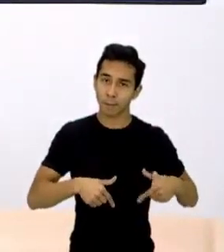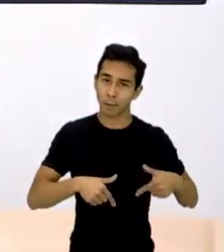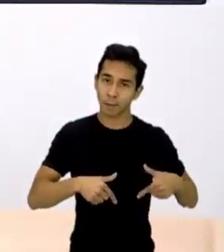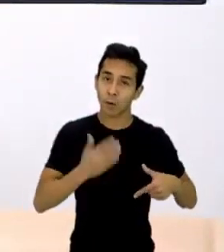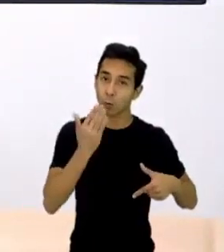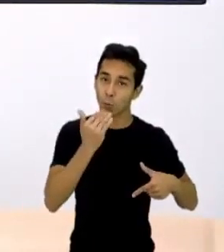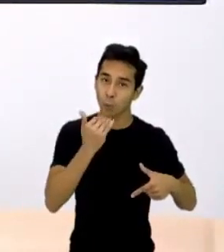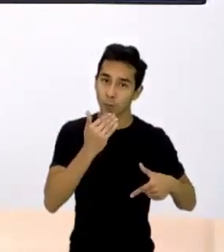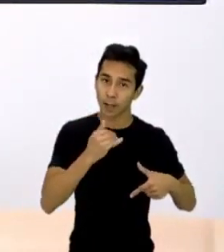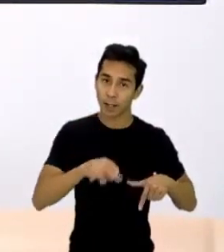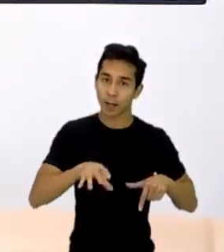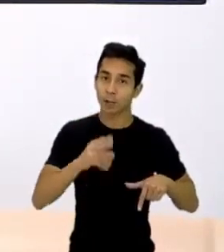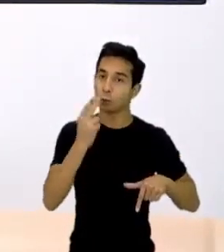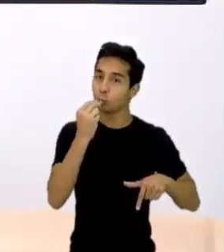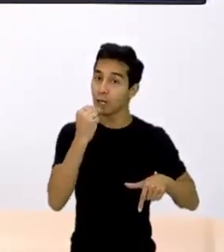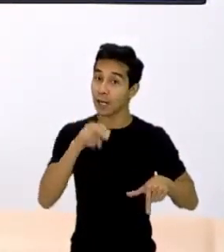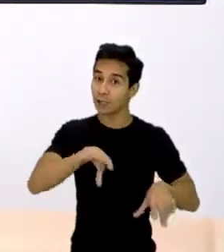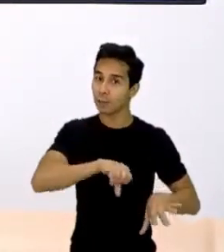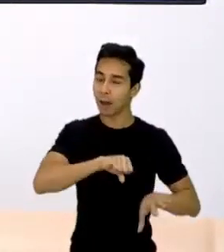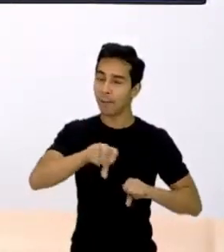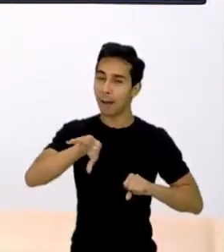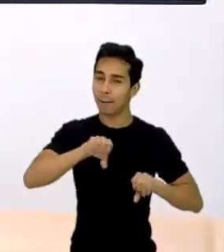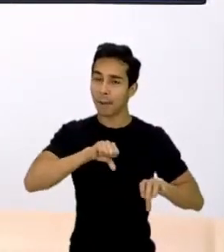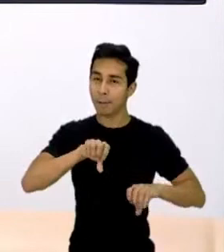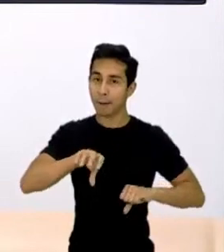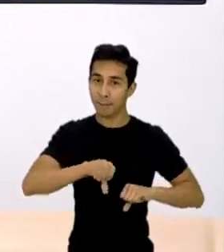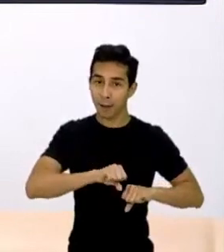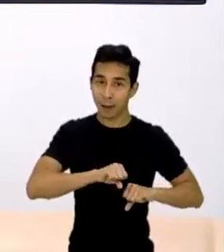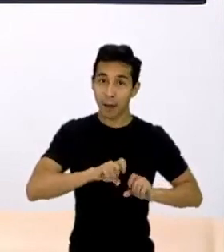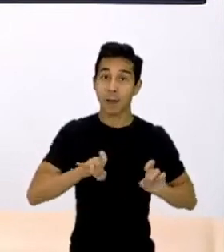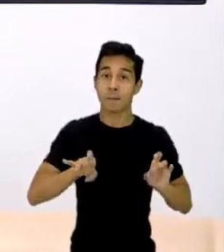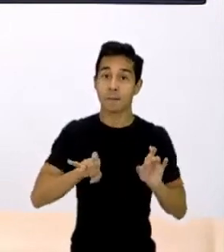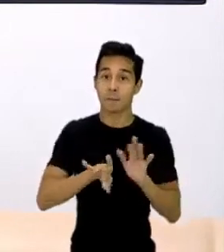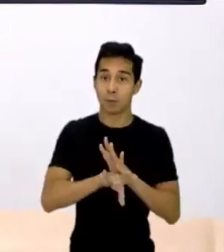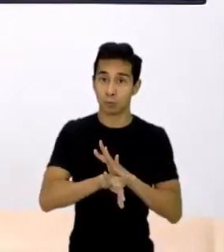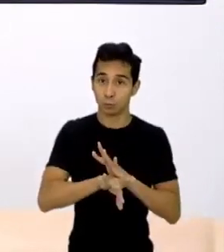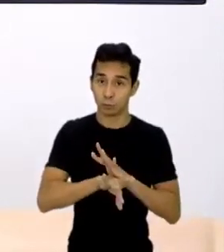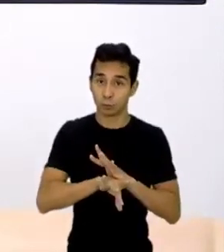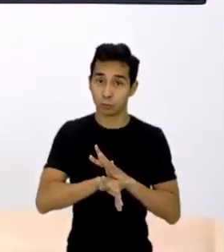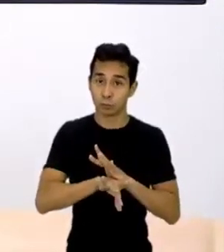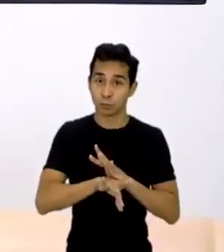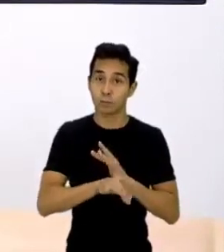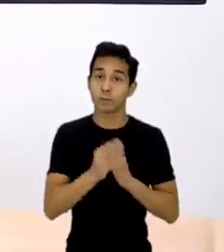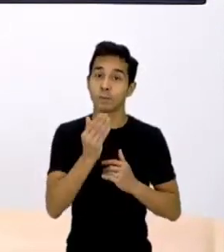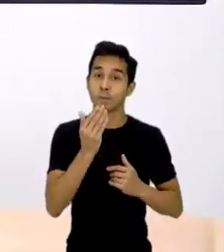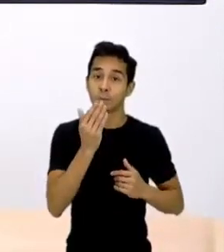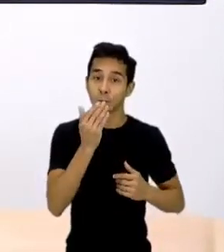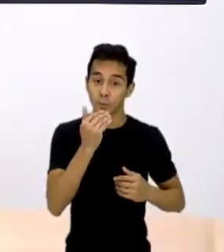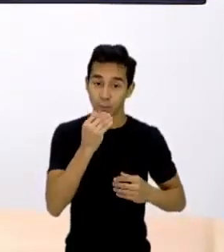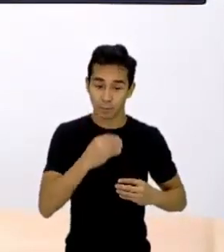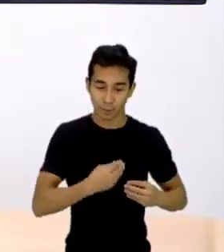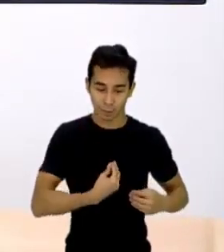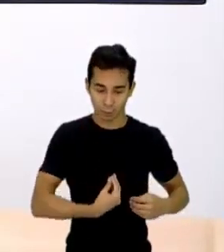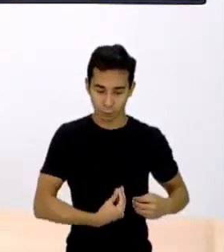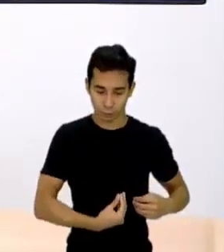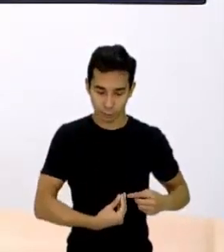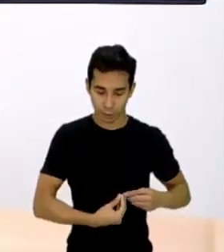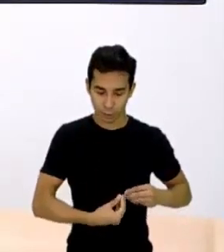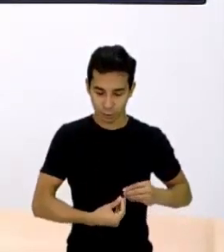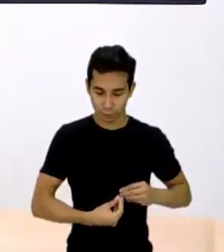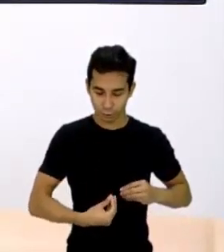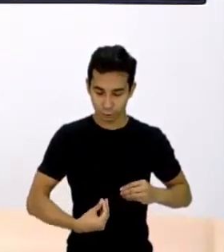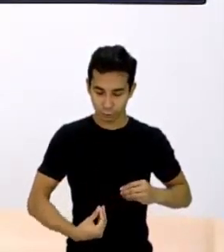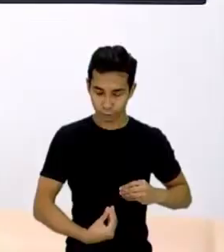processo de absorção desse alimento, tá? E depois, outra parte do alimento vai ser absorvida no